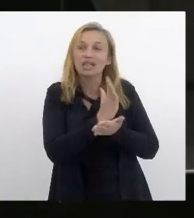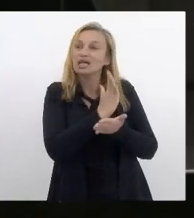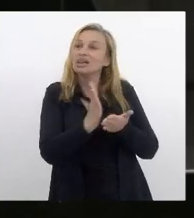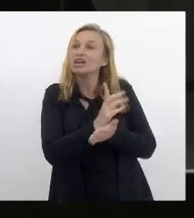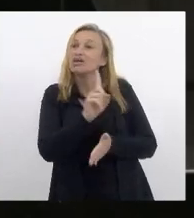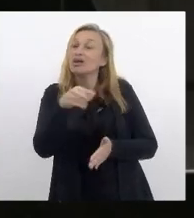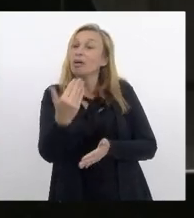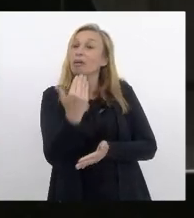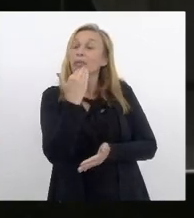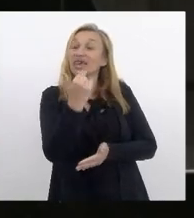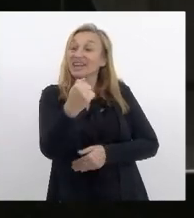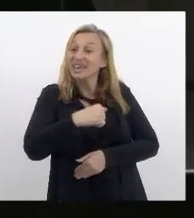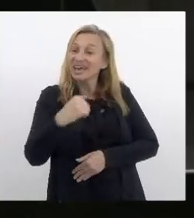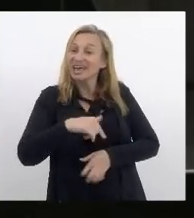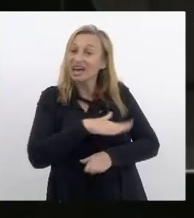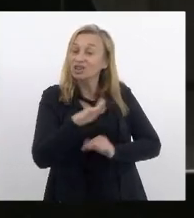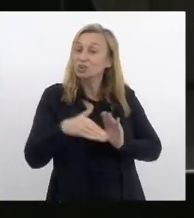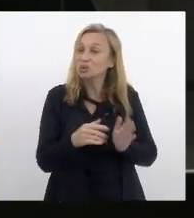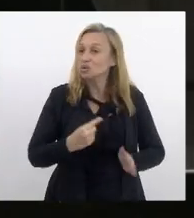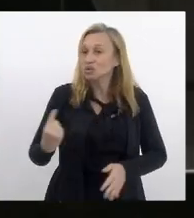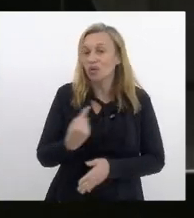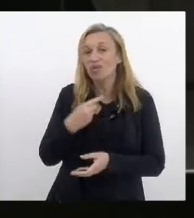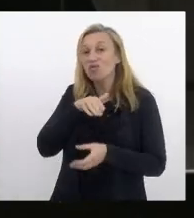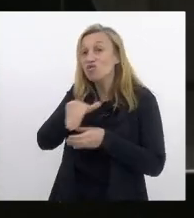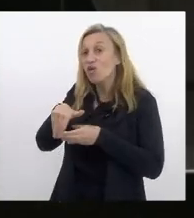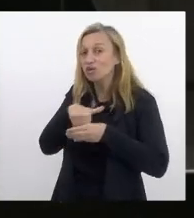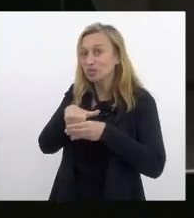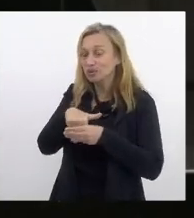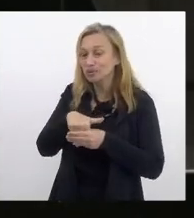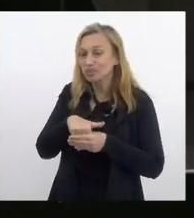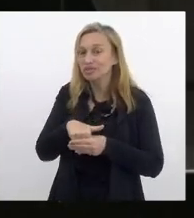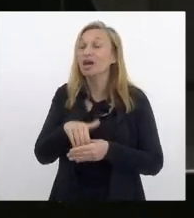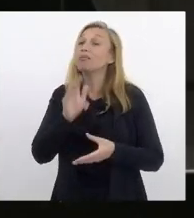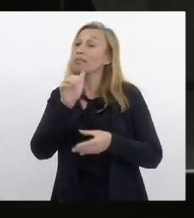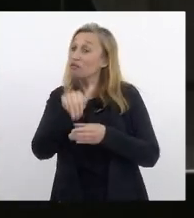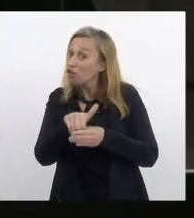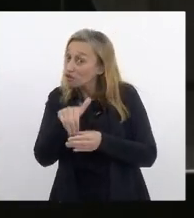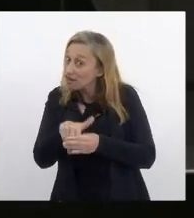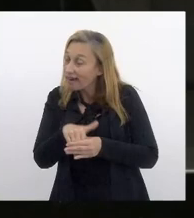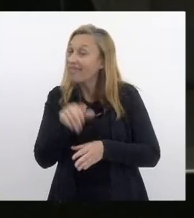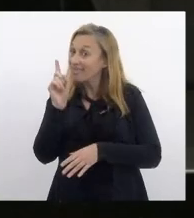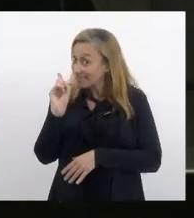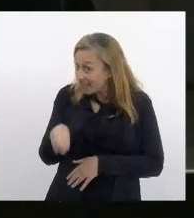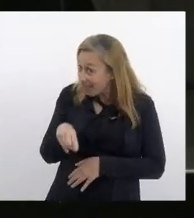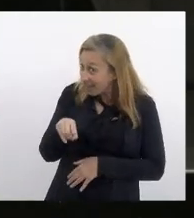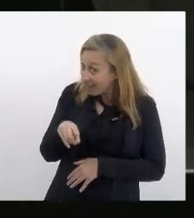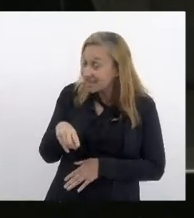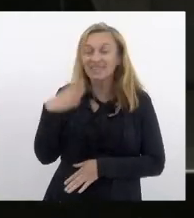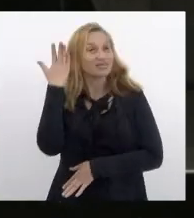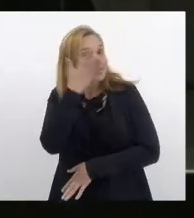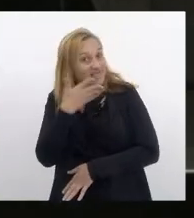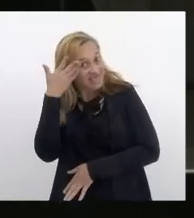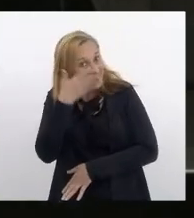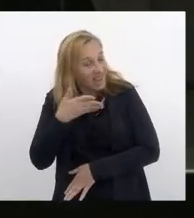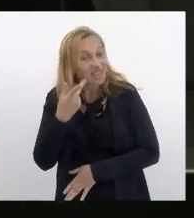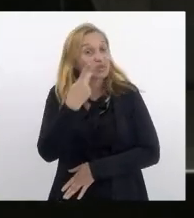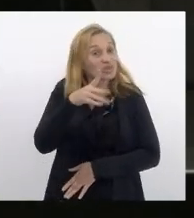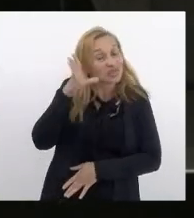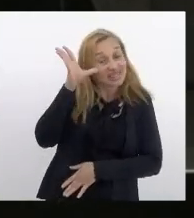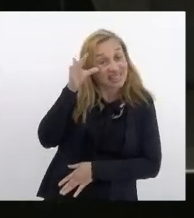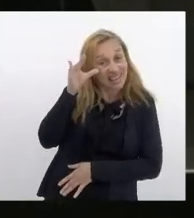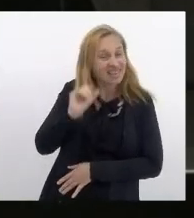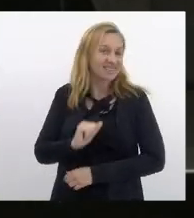vêm pedir aqui a todos nós o seu voto para votar, né, nas mensagens de seu